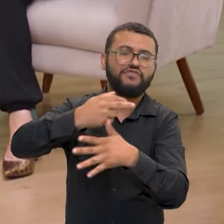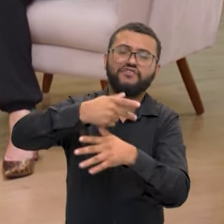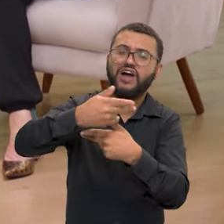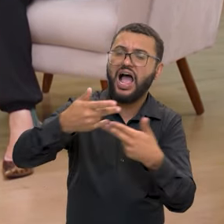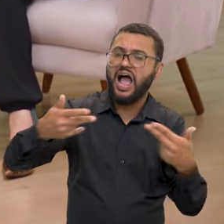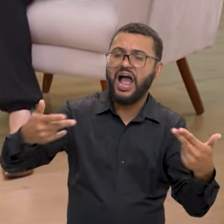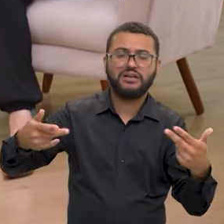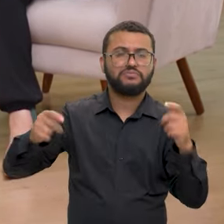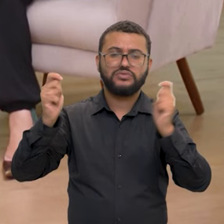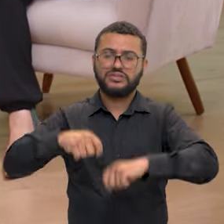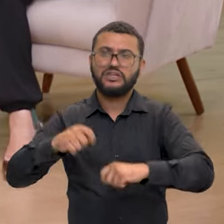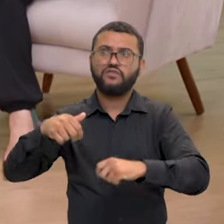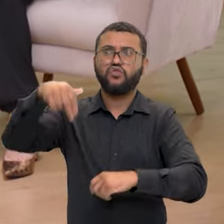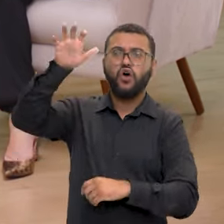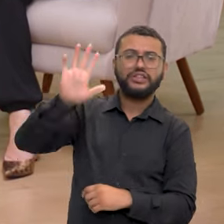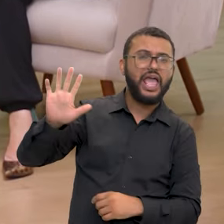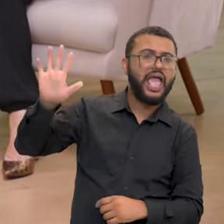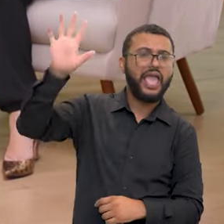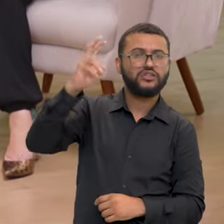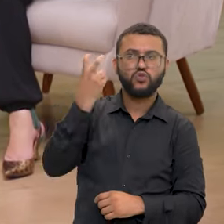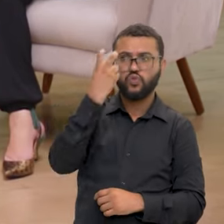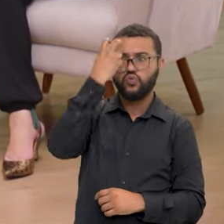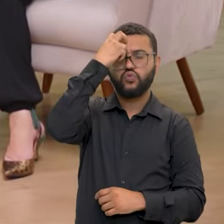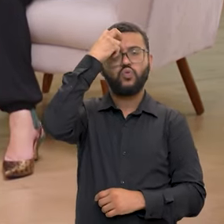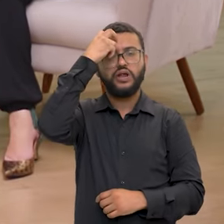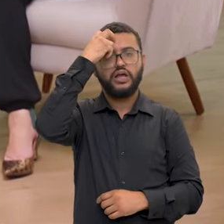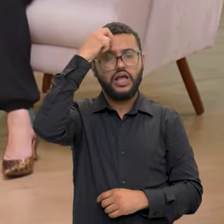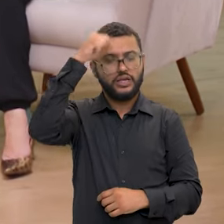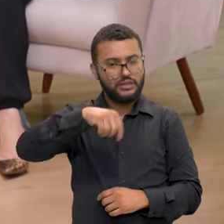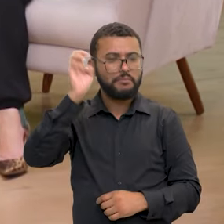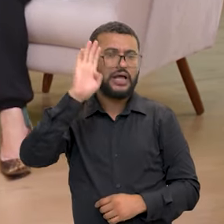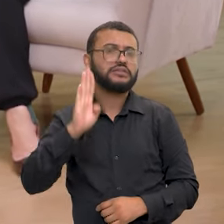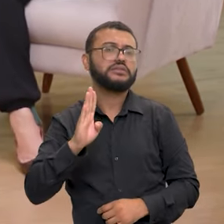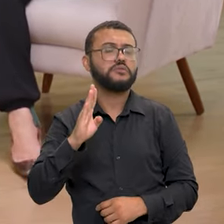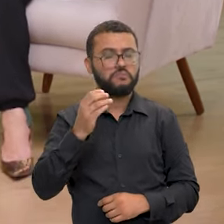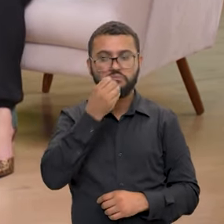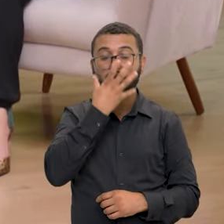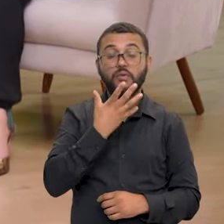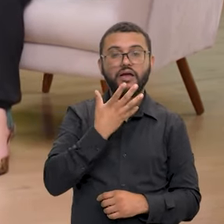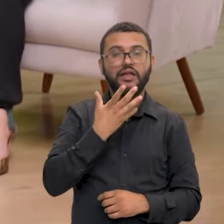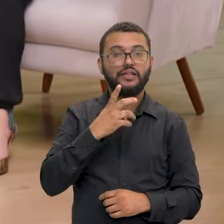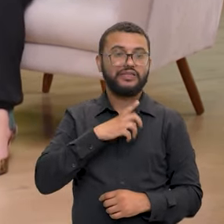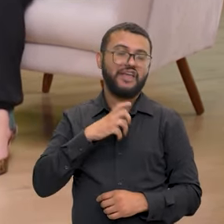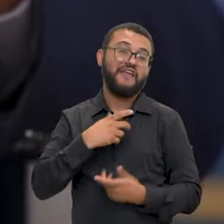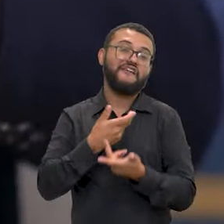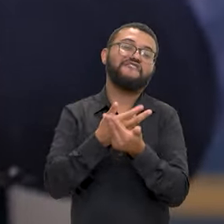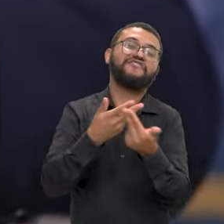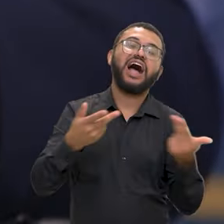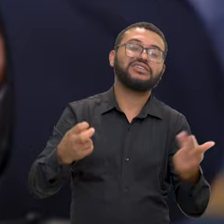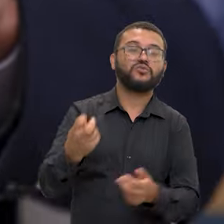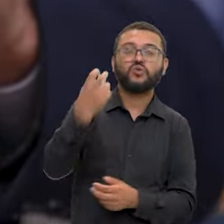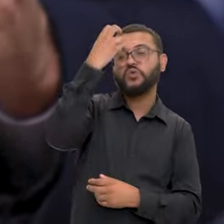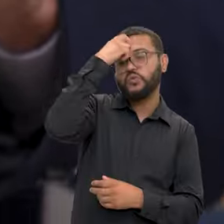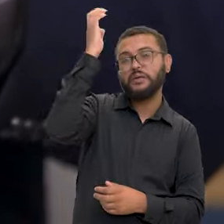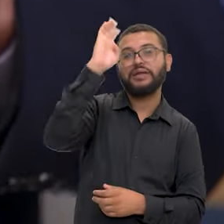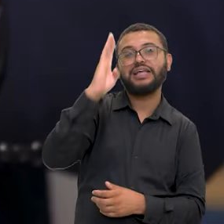uma cultura brasileira, né? Você tem uma diversidade cultural enorme. O turismo, ele ajuda a gente